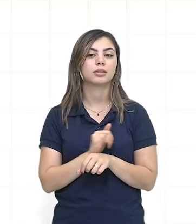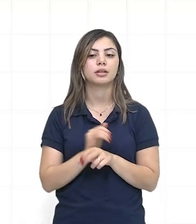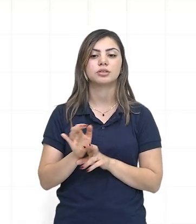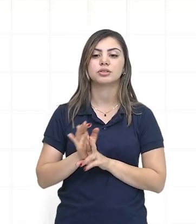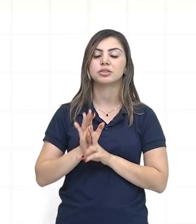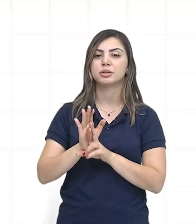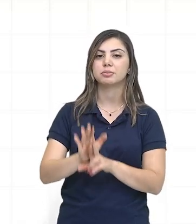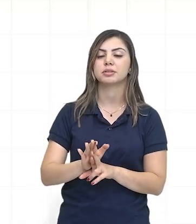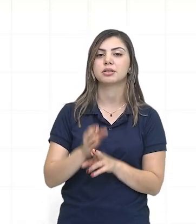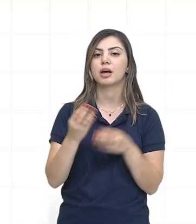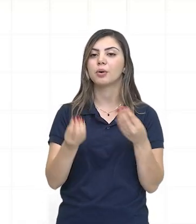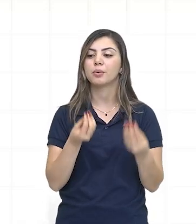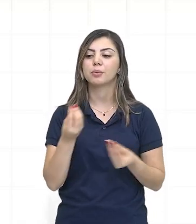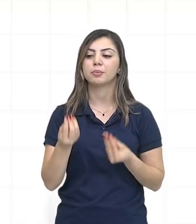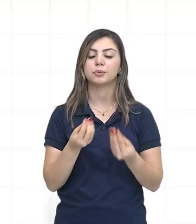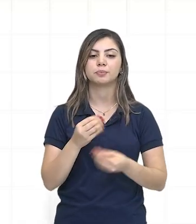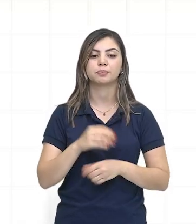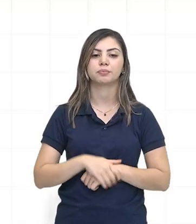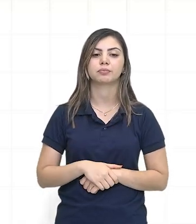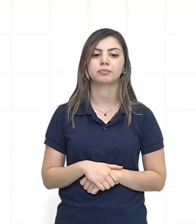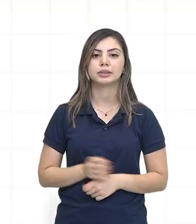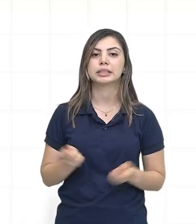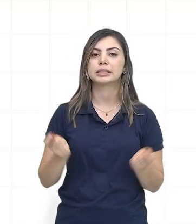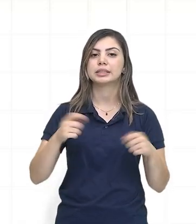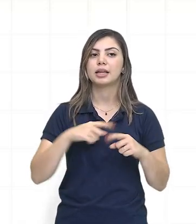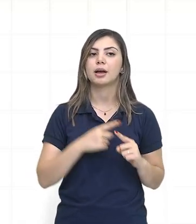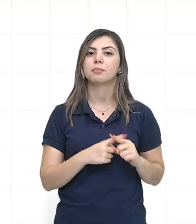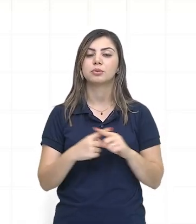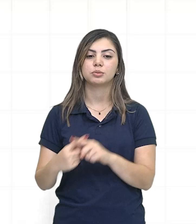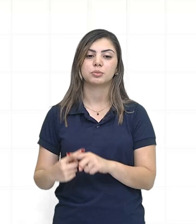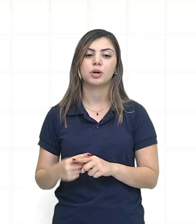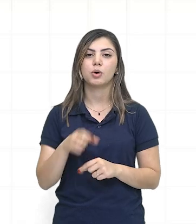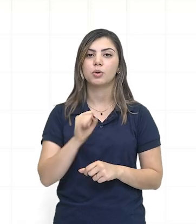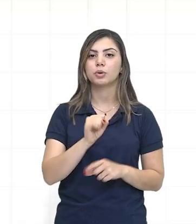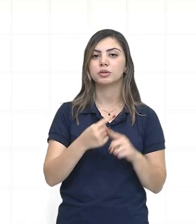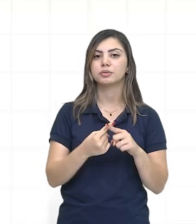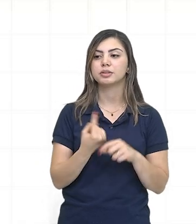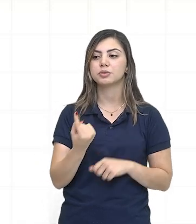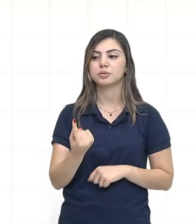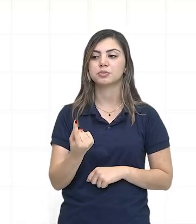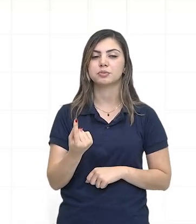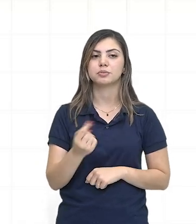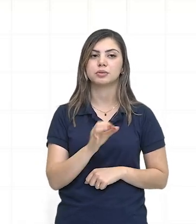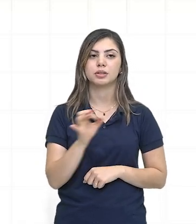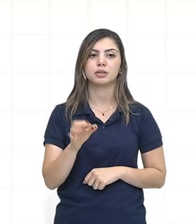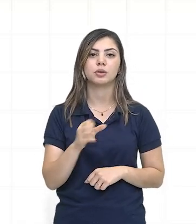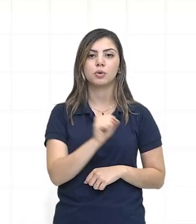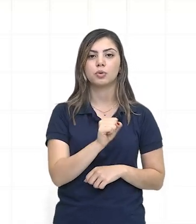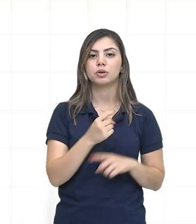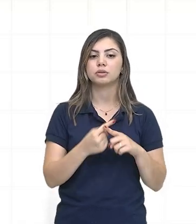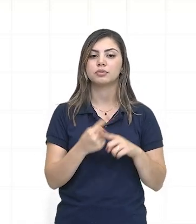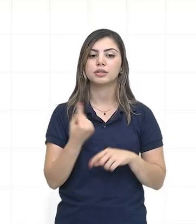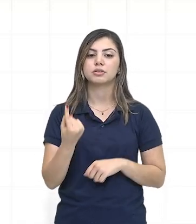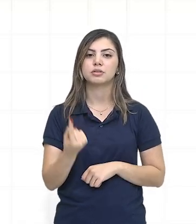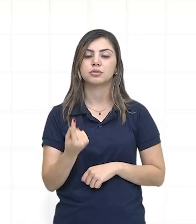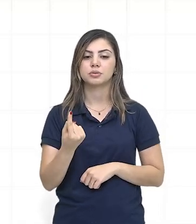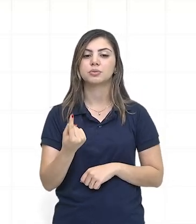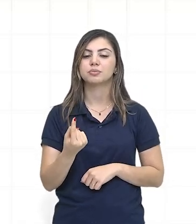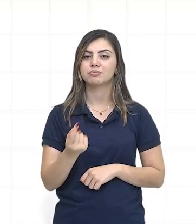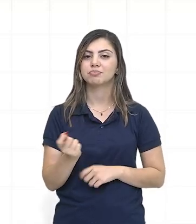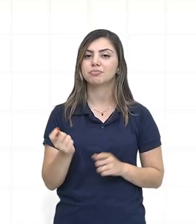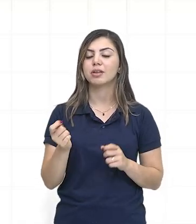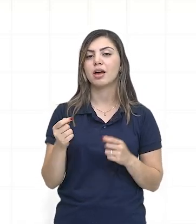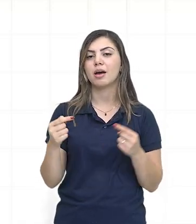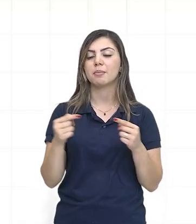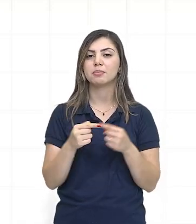número 8, usando a multiplicação. 8 vezes 1. 8 vezes 1 é uma maneira